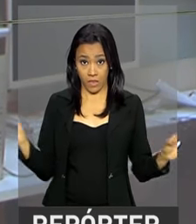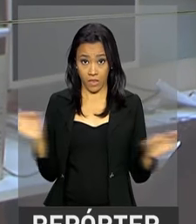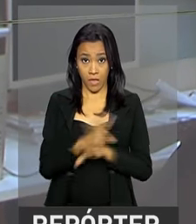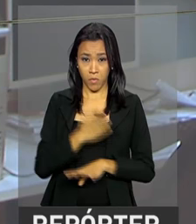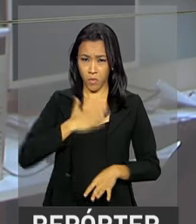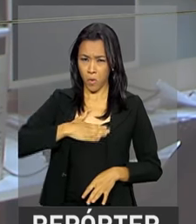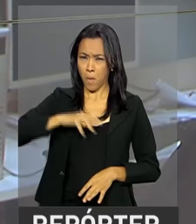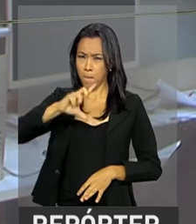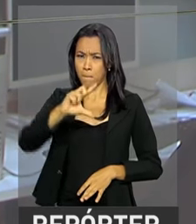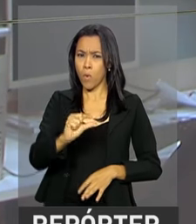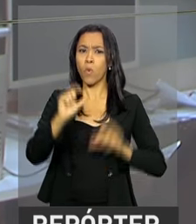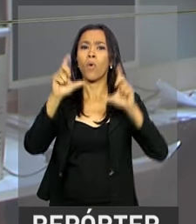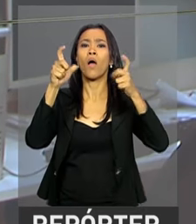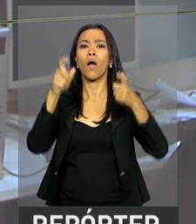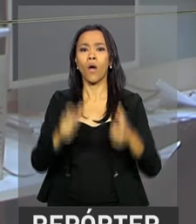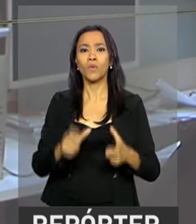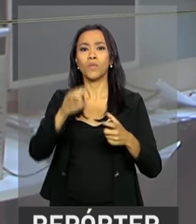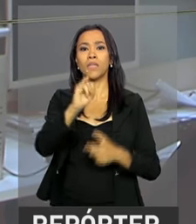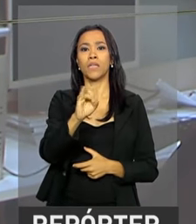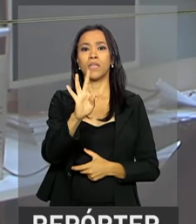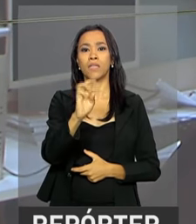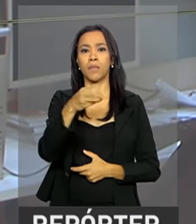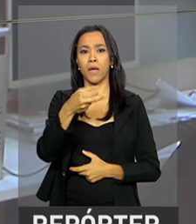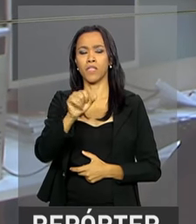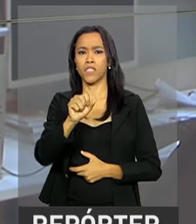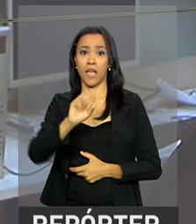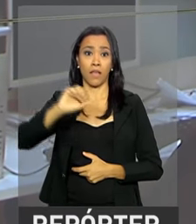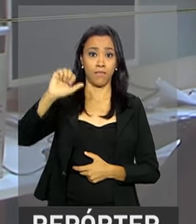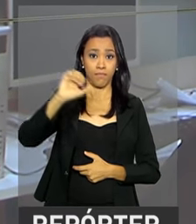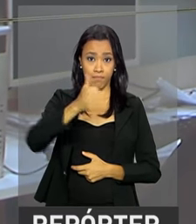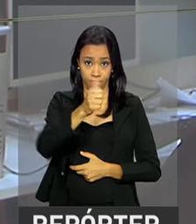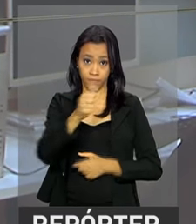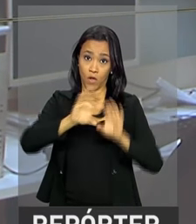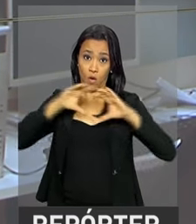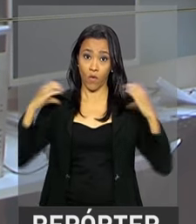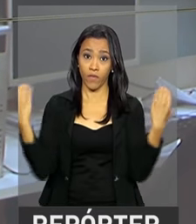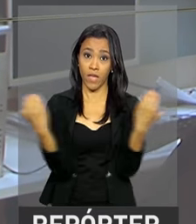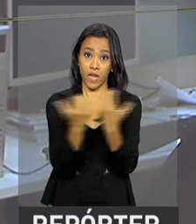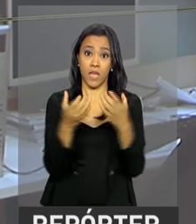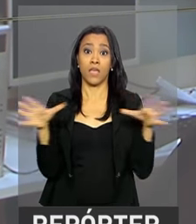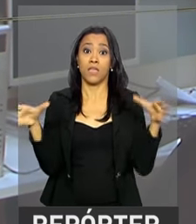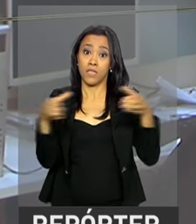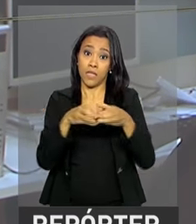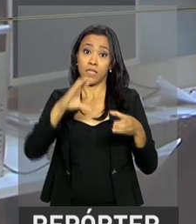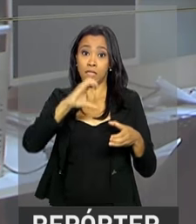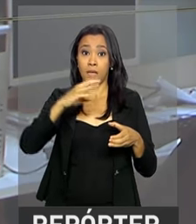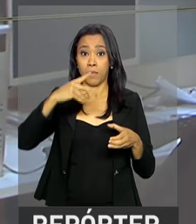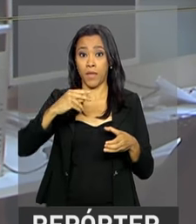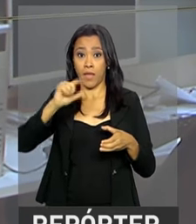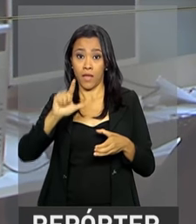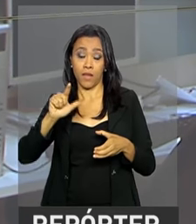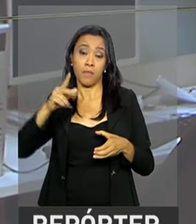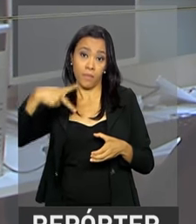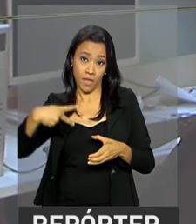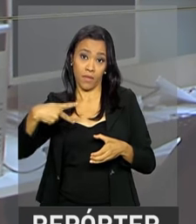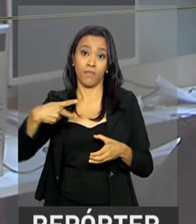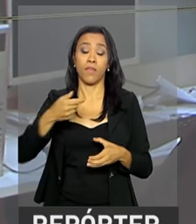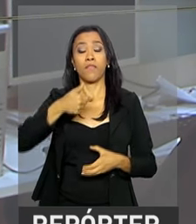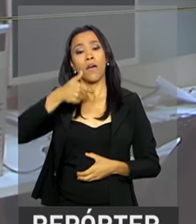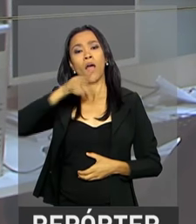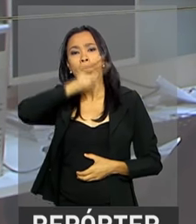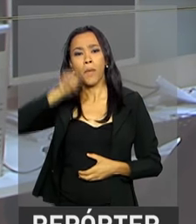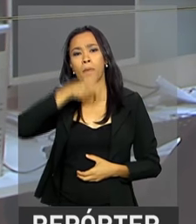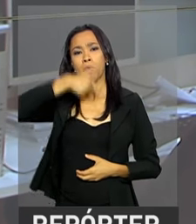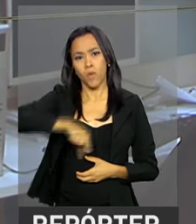agora H pouco no Itamarati a 11ª conferência da comunidade de Países de Língua Portuguesa a cplp o presidente Michel